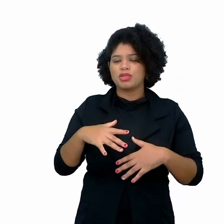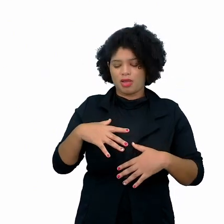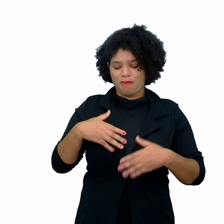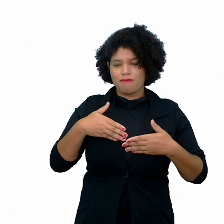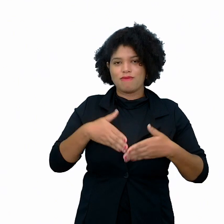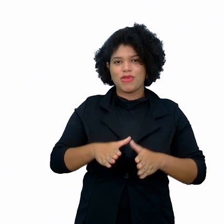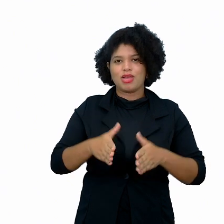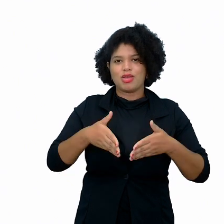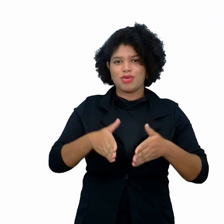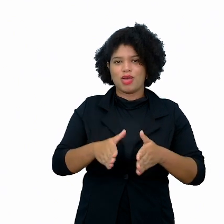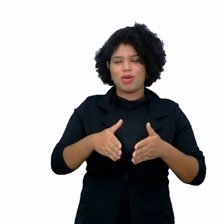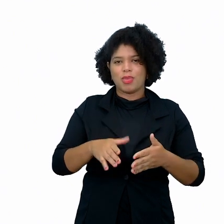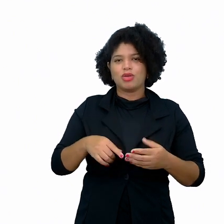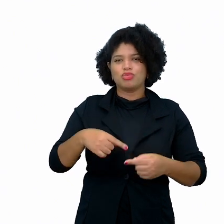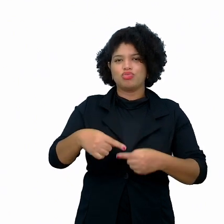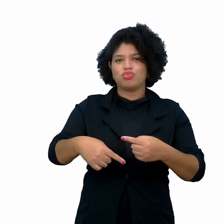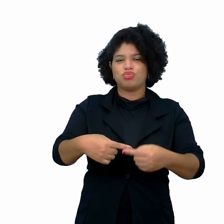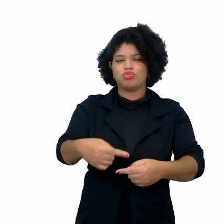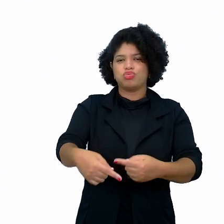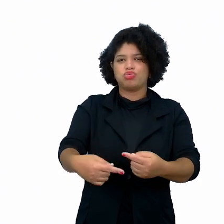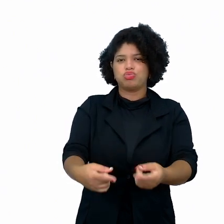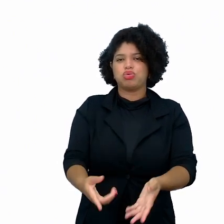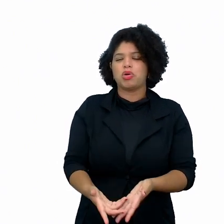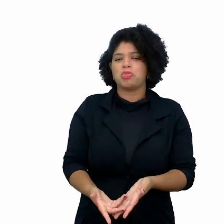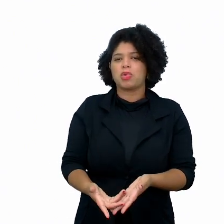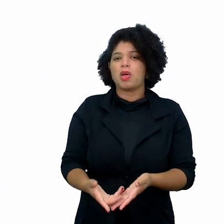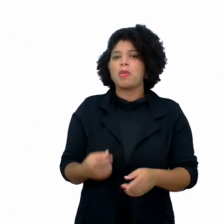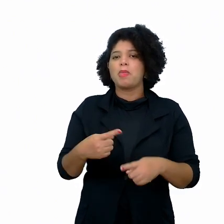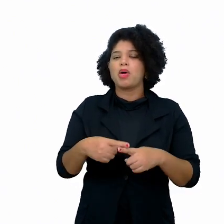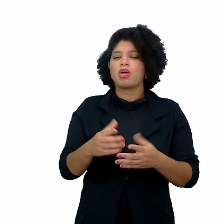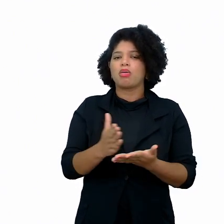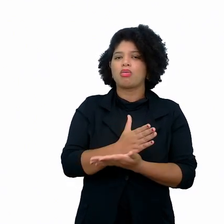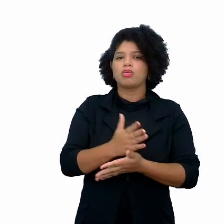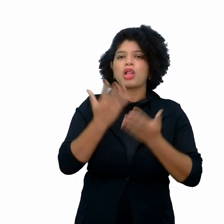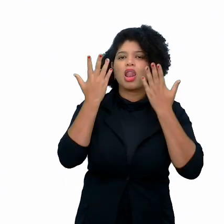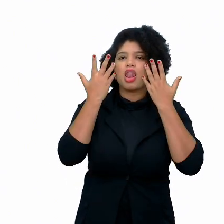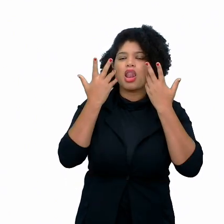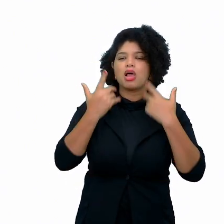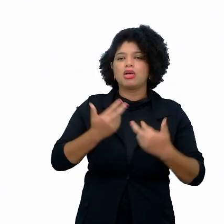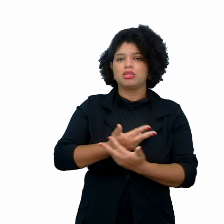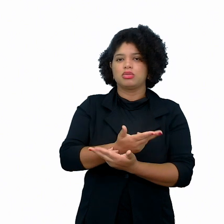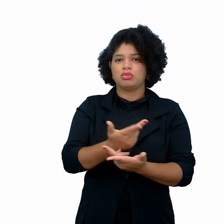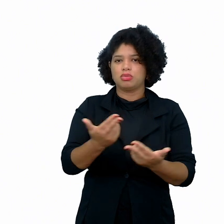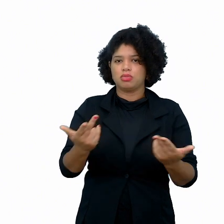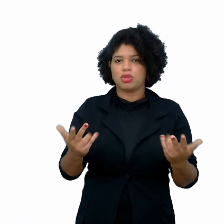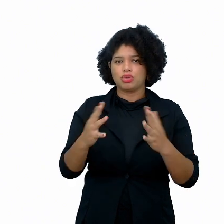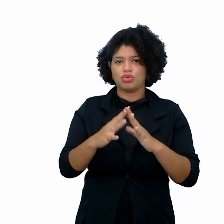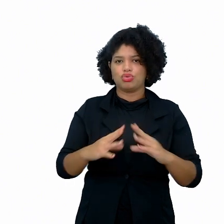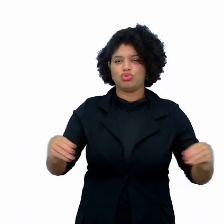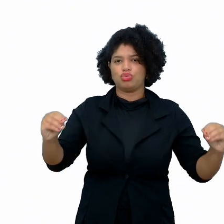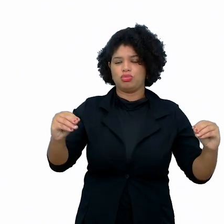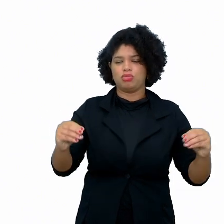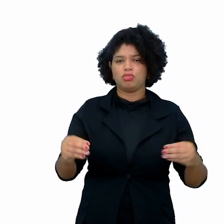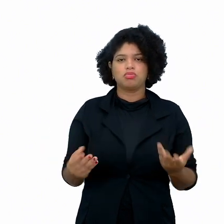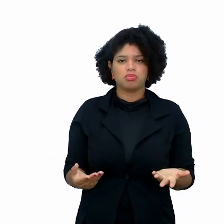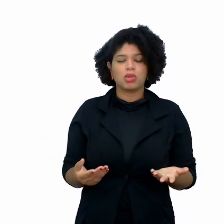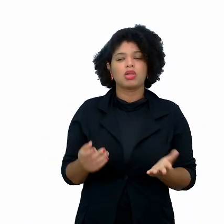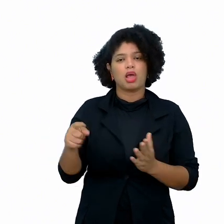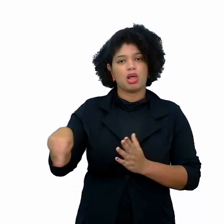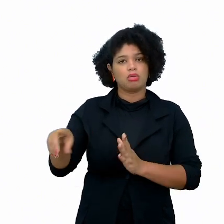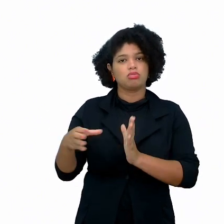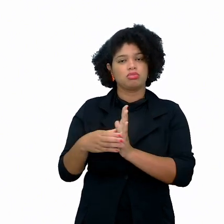em extinção e curiosidades que eles possam apresentar. Ou seja, escrever sobre